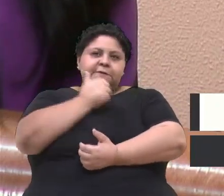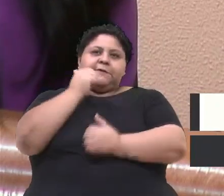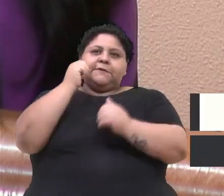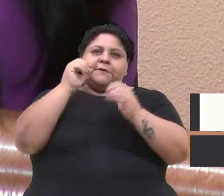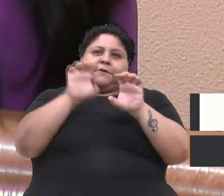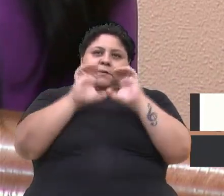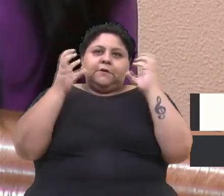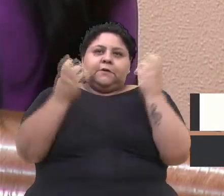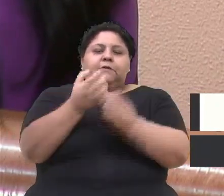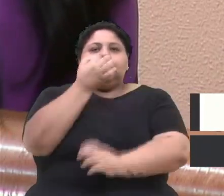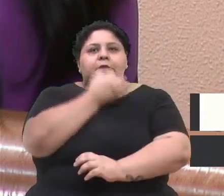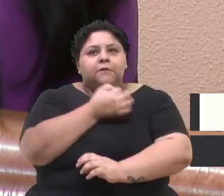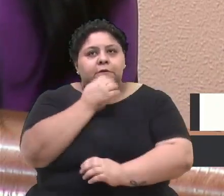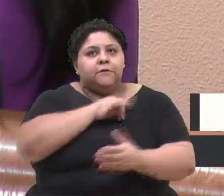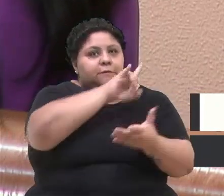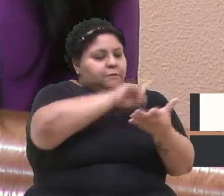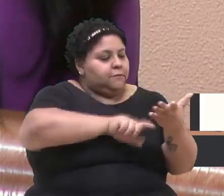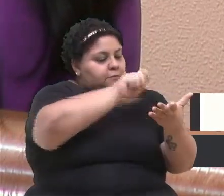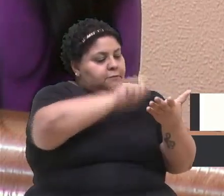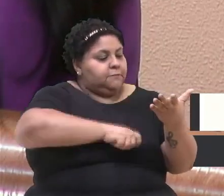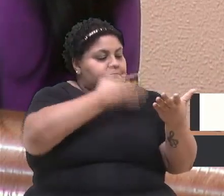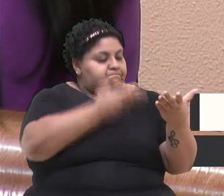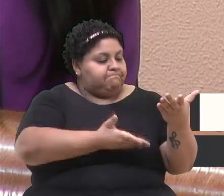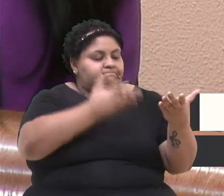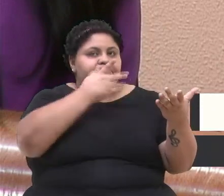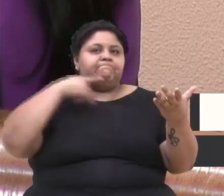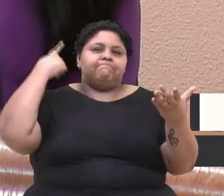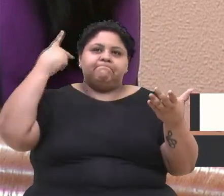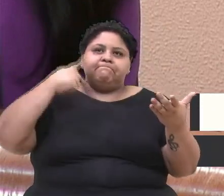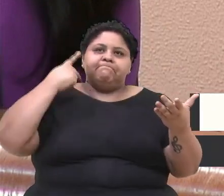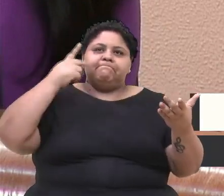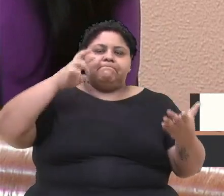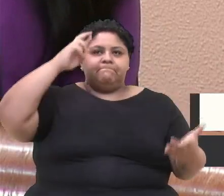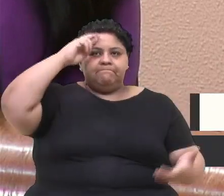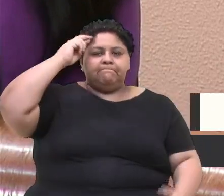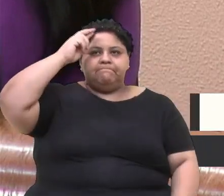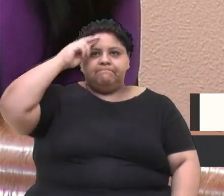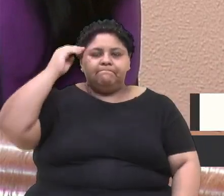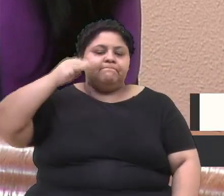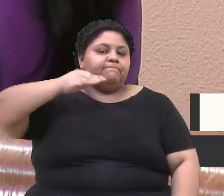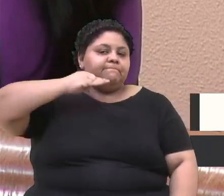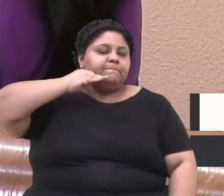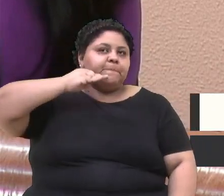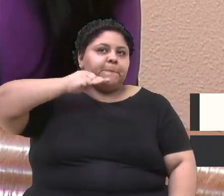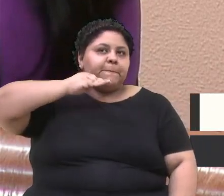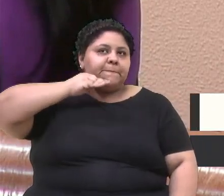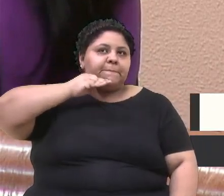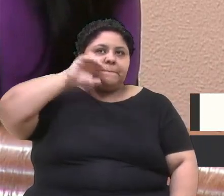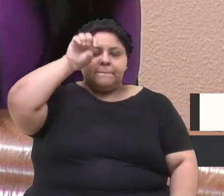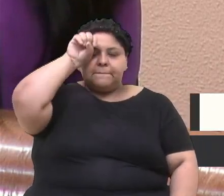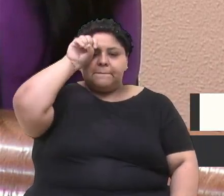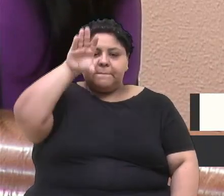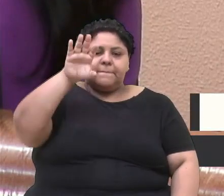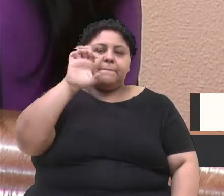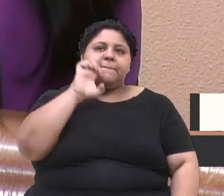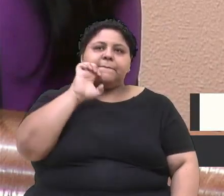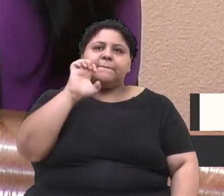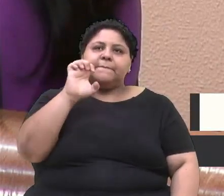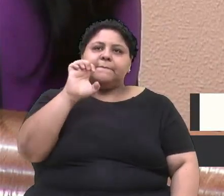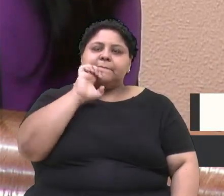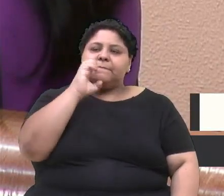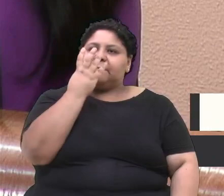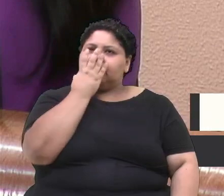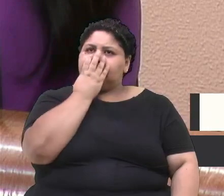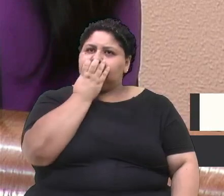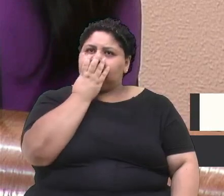do Sul. Esse documento vem assinado pelo vereador Rafael Bueno, vereador Alexandre Bortoluz, Elisandro Fius, Estela Balardim, Gilfredo Otto